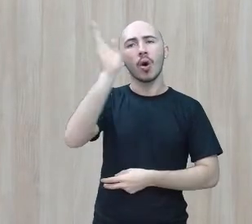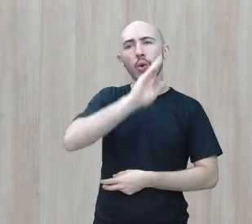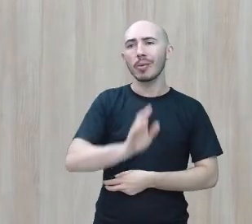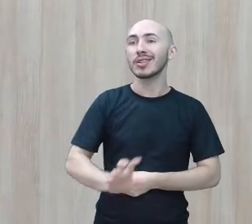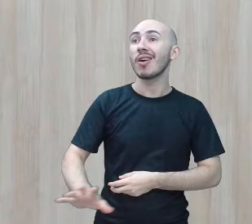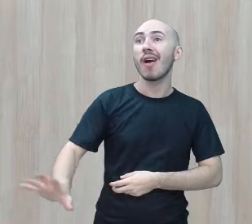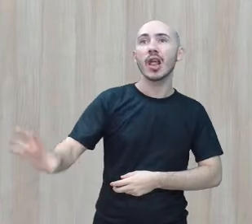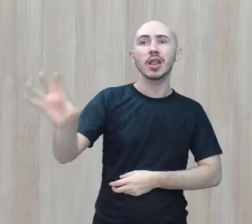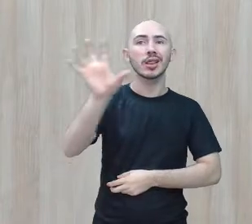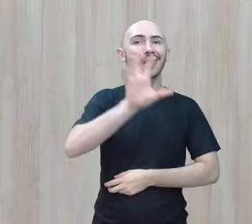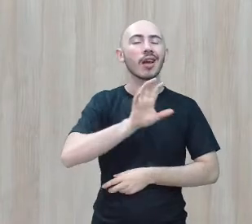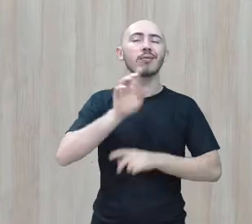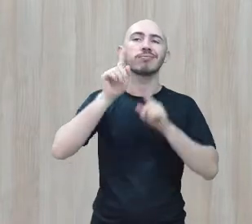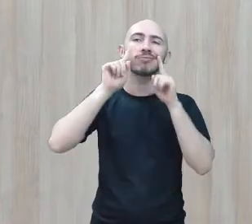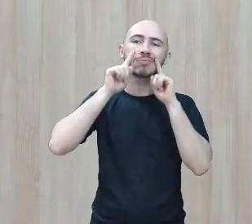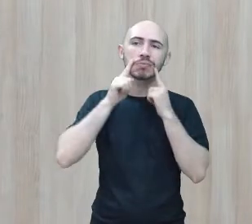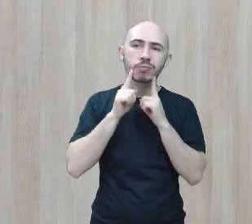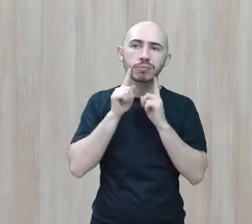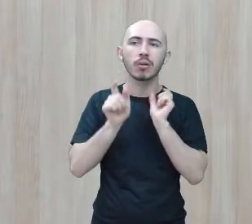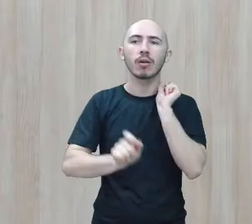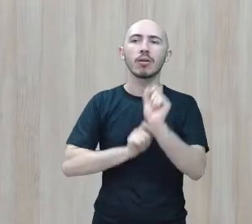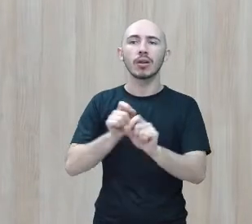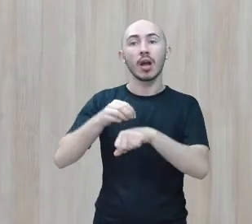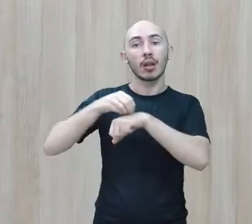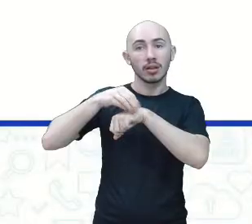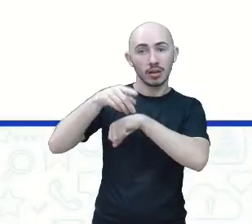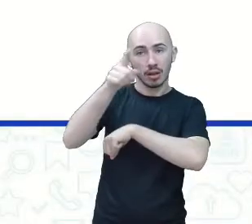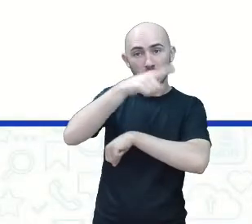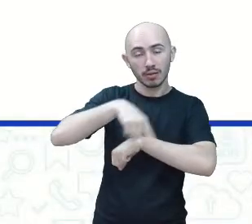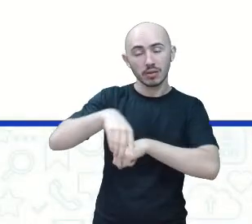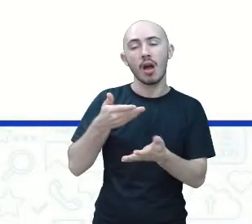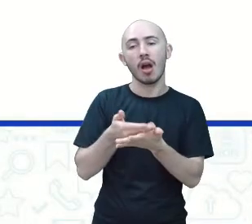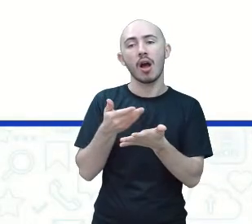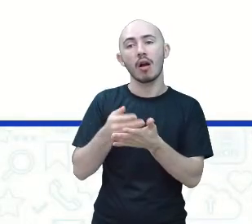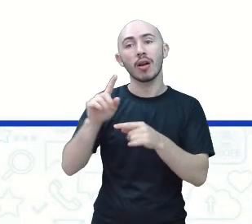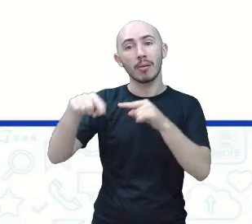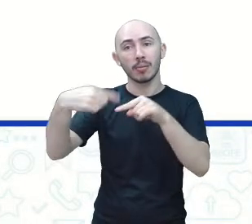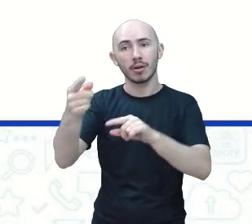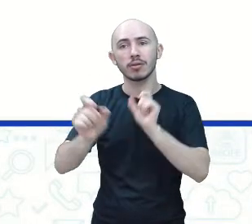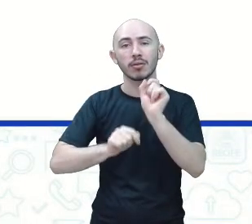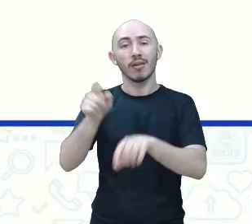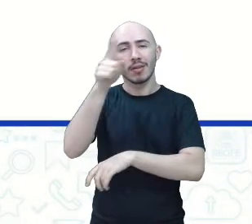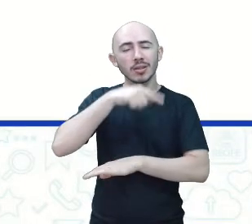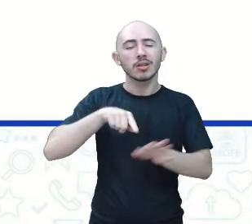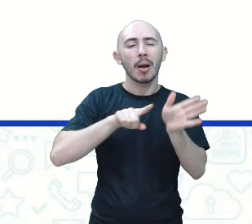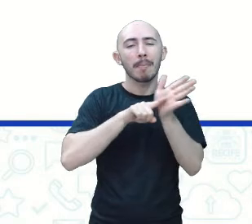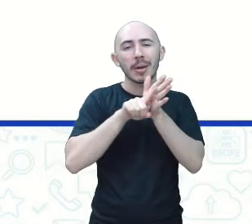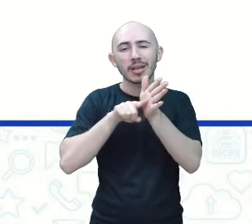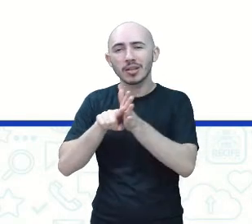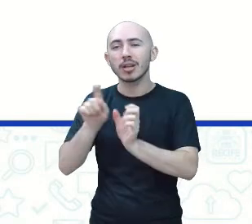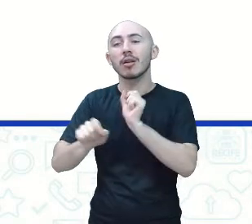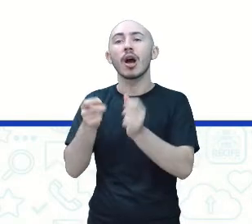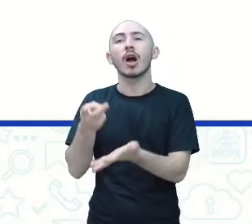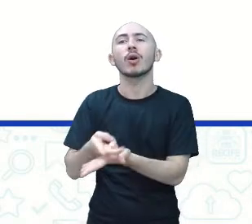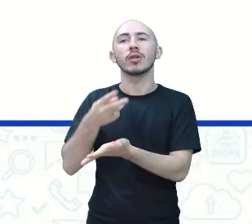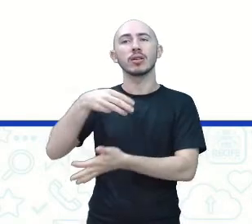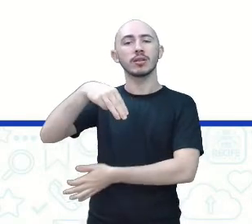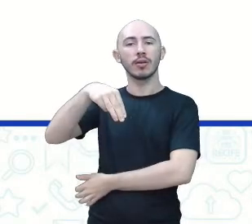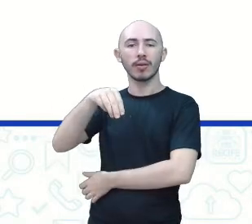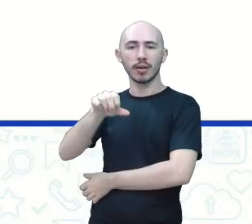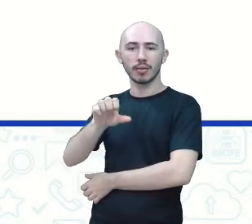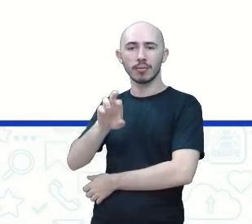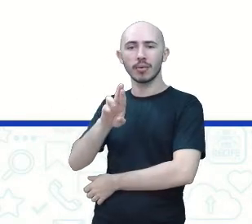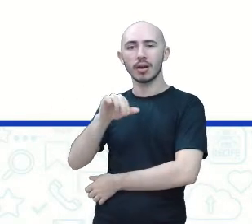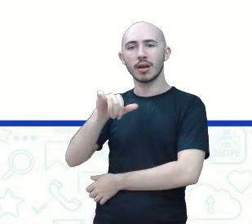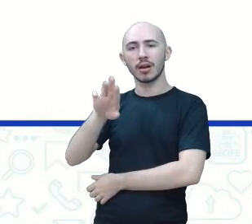inteiro chorar. E aí a minha sugestão para a minha próxima aula é que vocês pesquisem sobre o acidente de Mariana, em